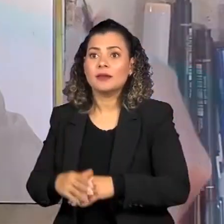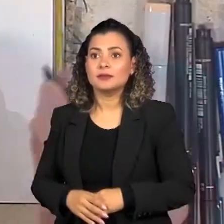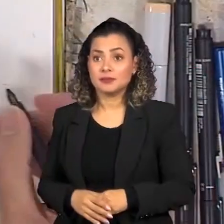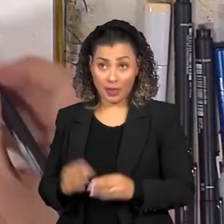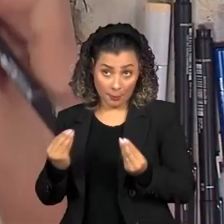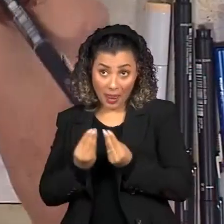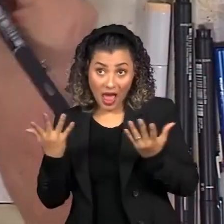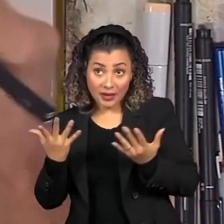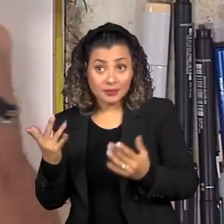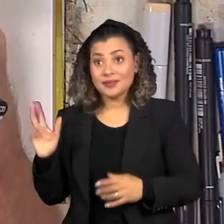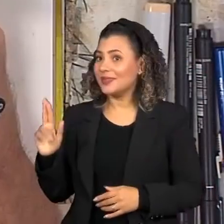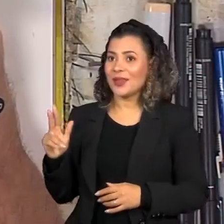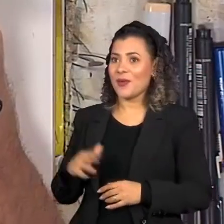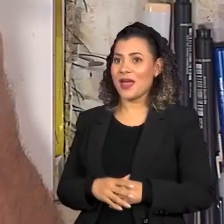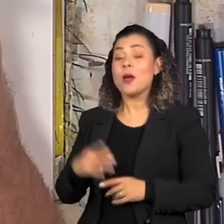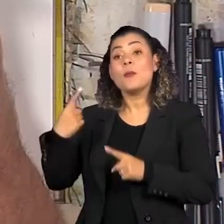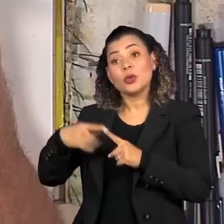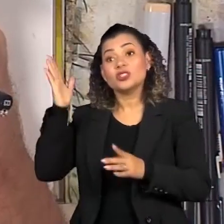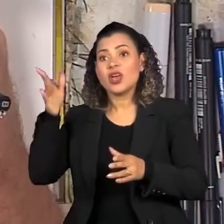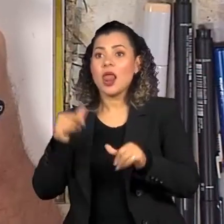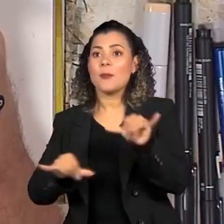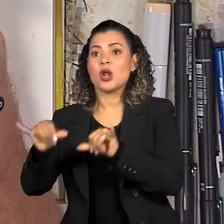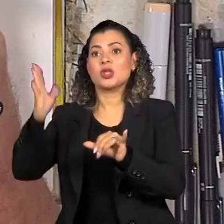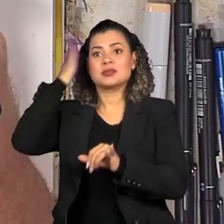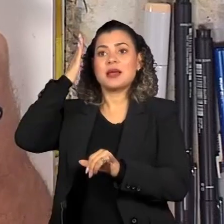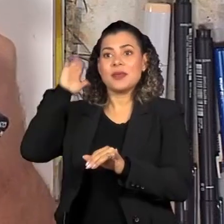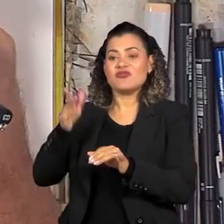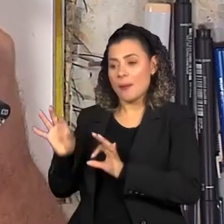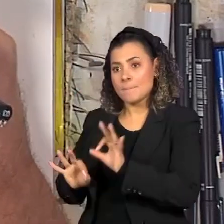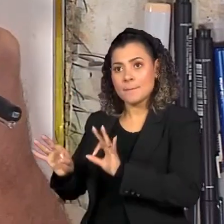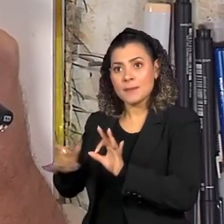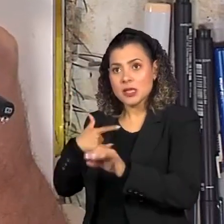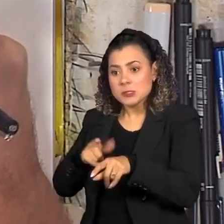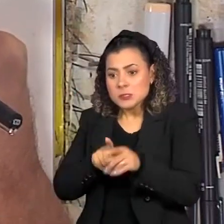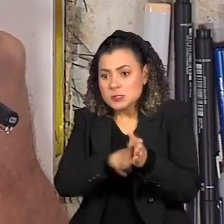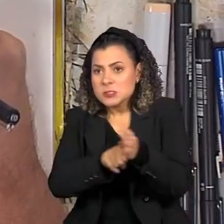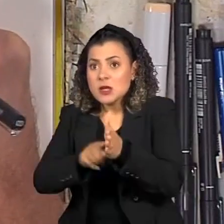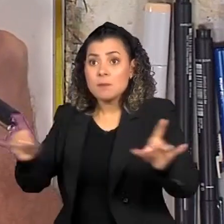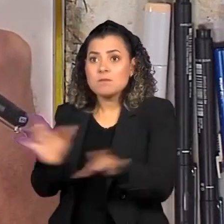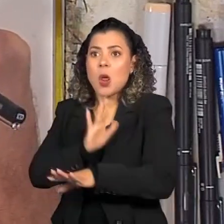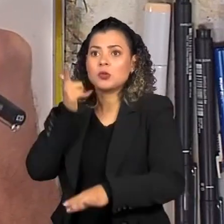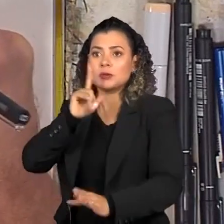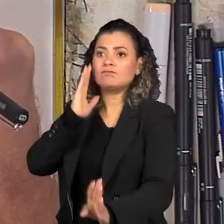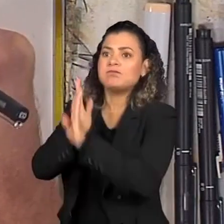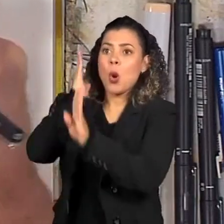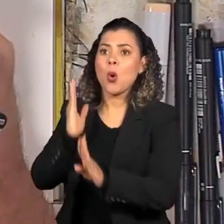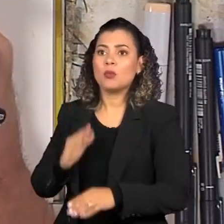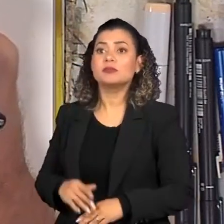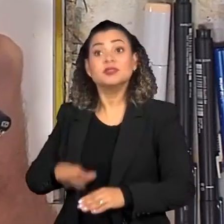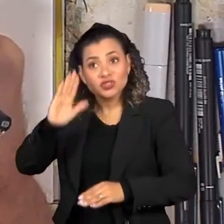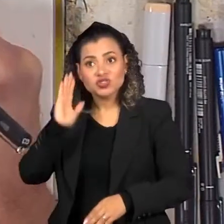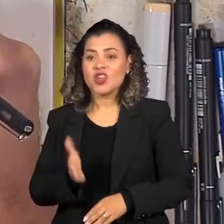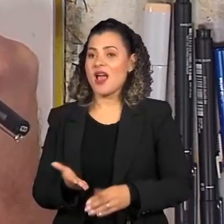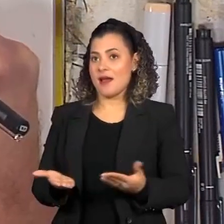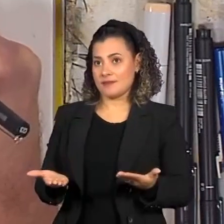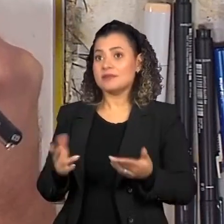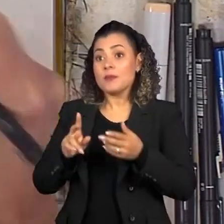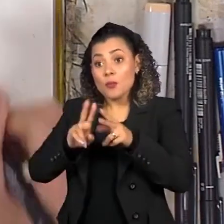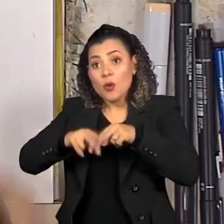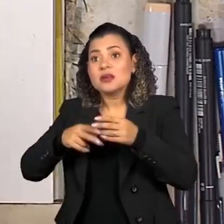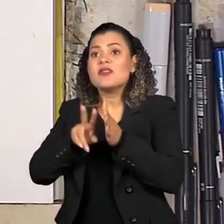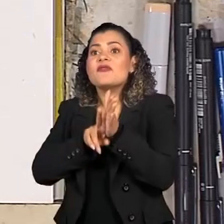é isso milagre não é que tinha um laboratório preparado equipado que estava fazendo sequenciamento de vírus